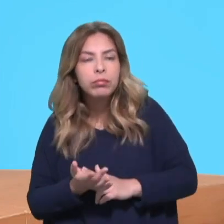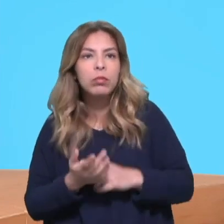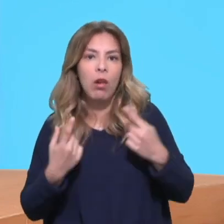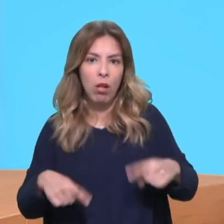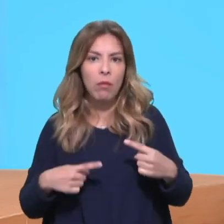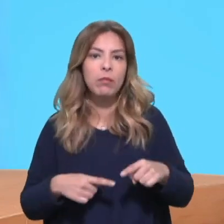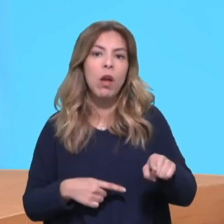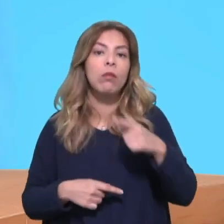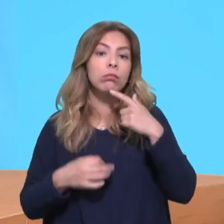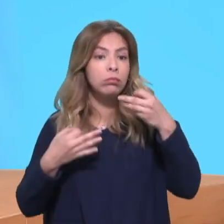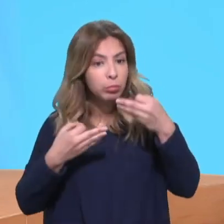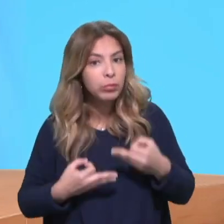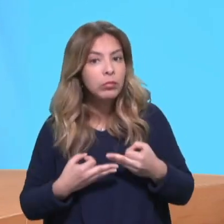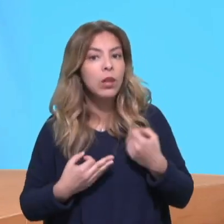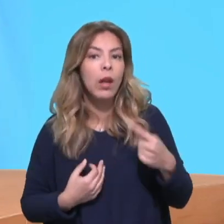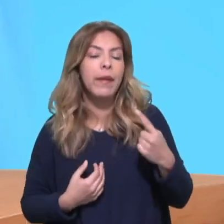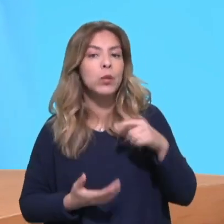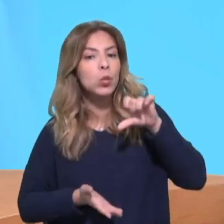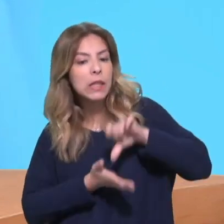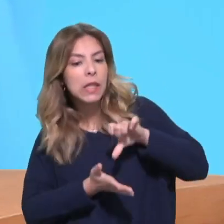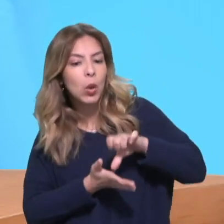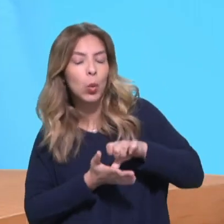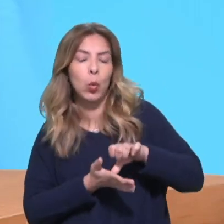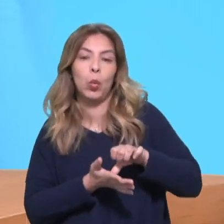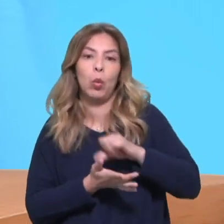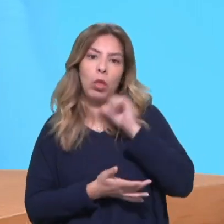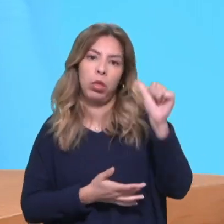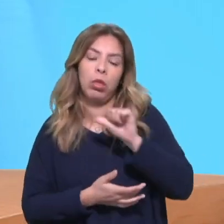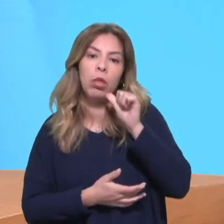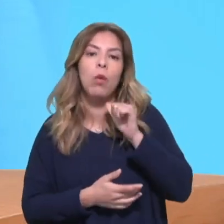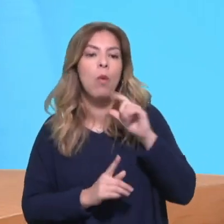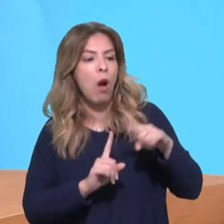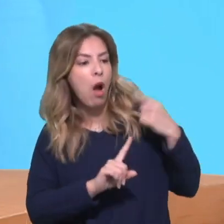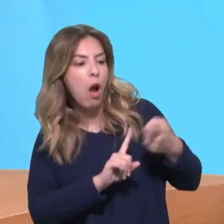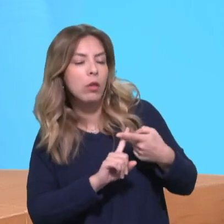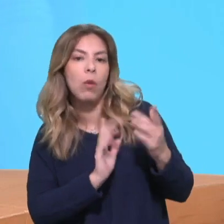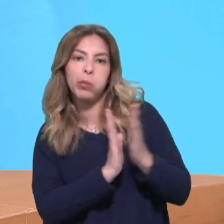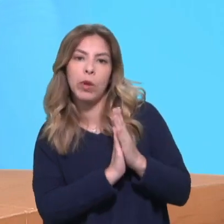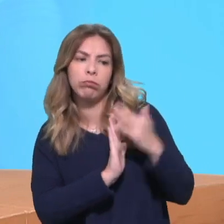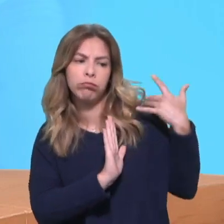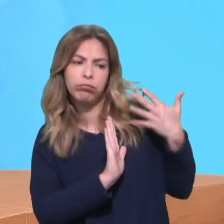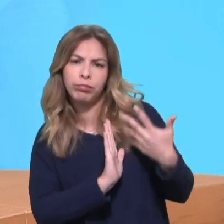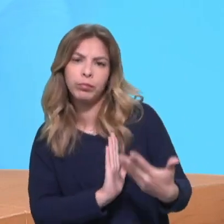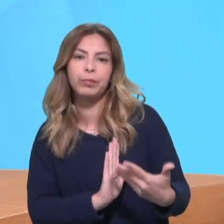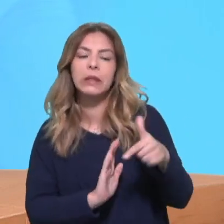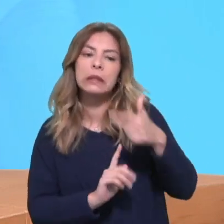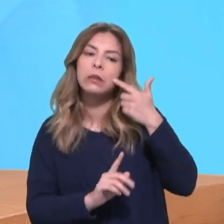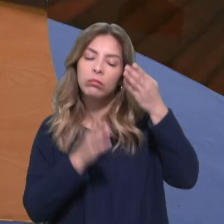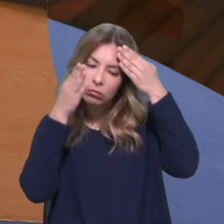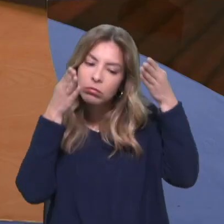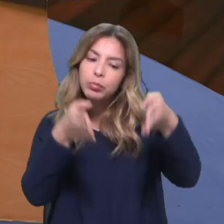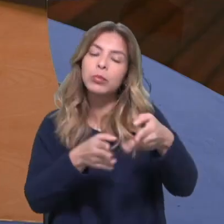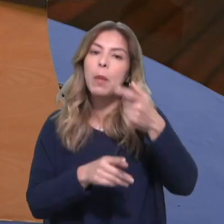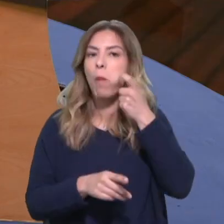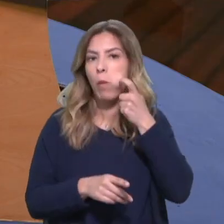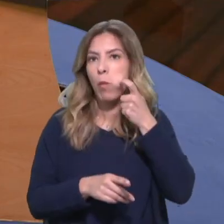a celebração disso mesmo é também o centro de tudo aquilo que podemos celebrar ao longo do ano litúrgico na Igreja. Tudo se orienta para a Páscoa. Sim, e